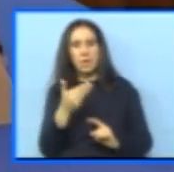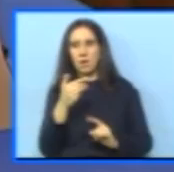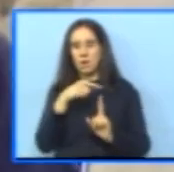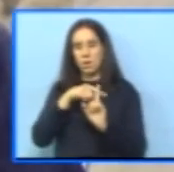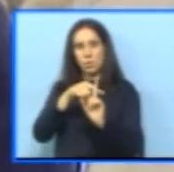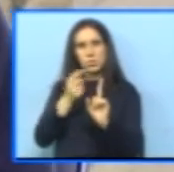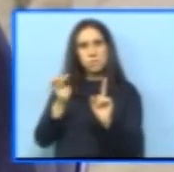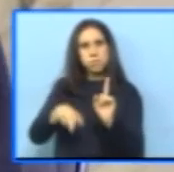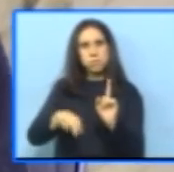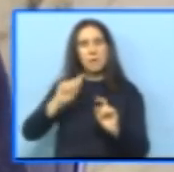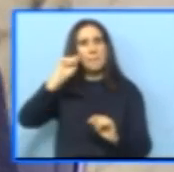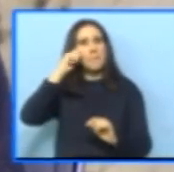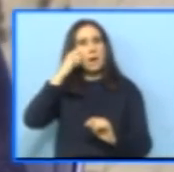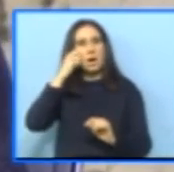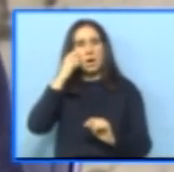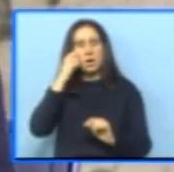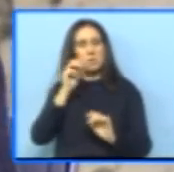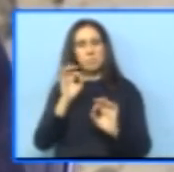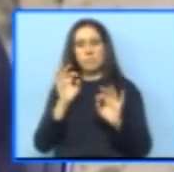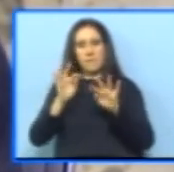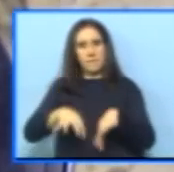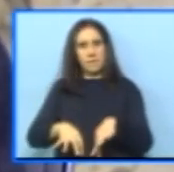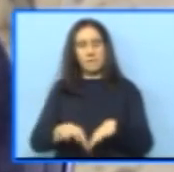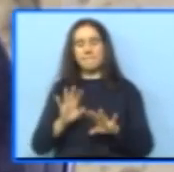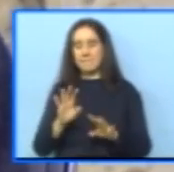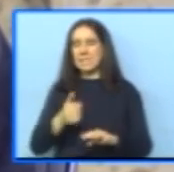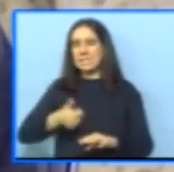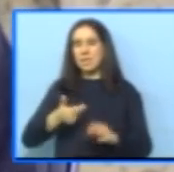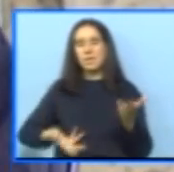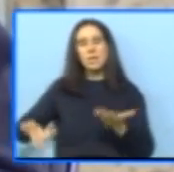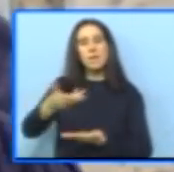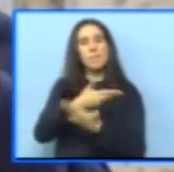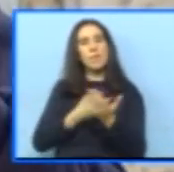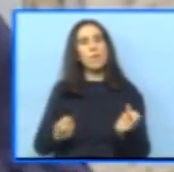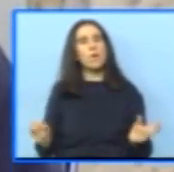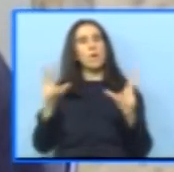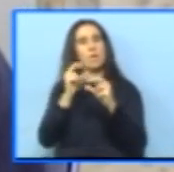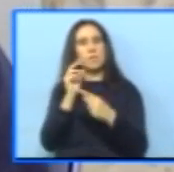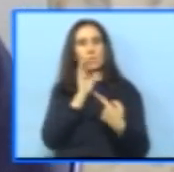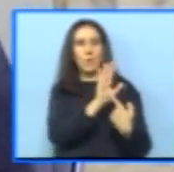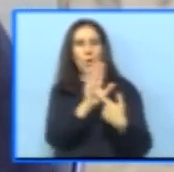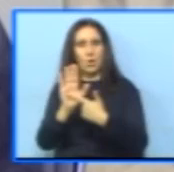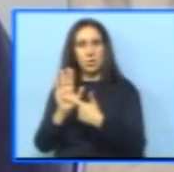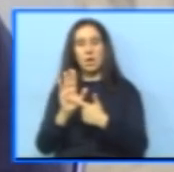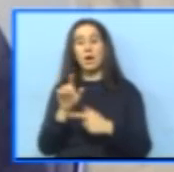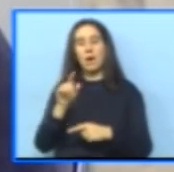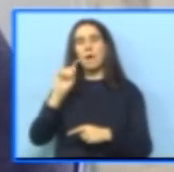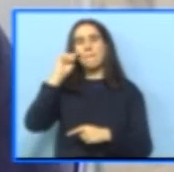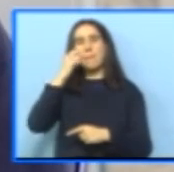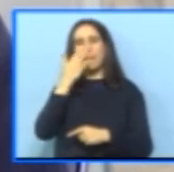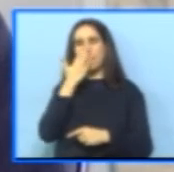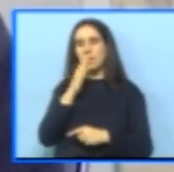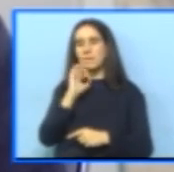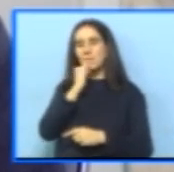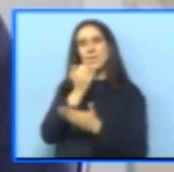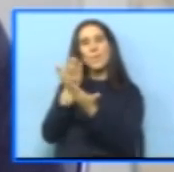É o fim de tudo. Ora, o que aqui está por trás é mostrar esta nova dinâmica, quer dizer, que é naquele aparente fracasso que está a acontecer o